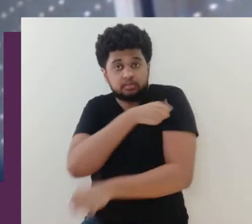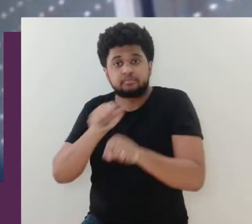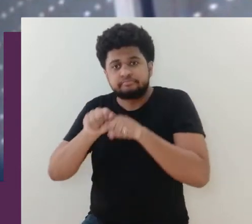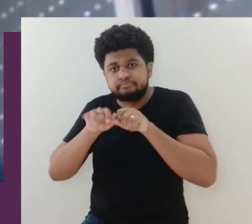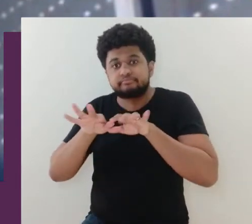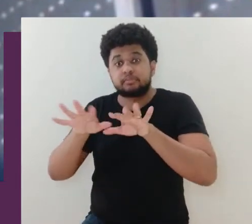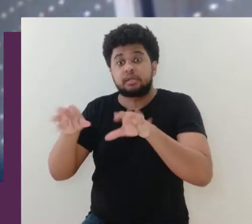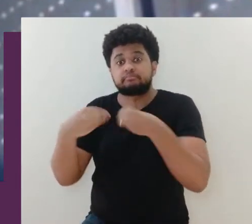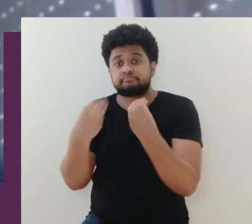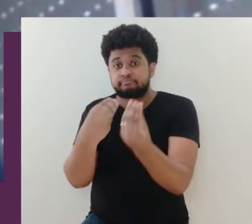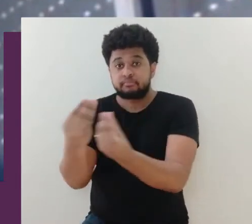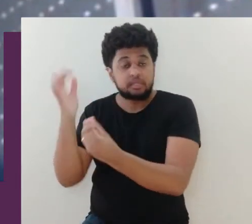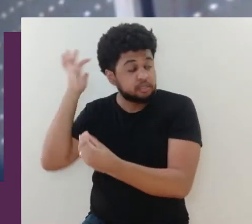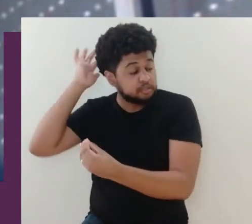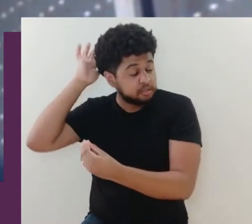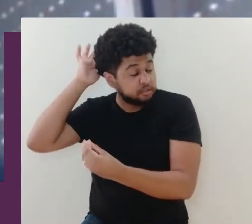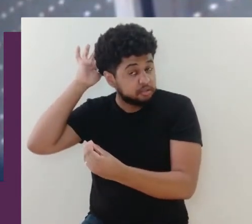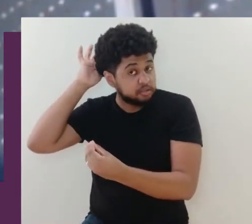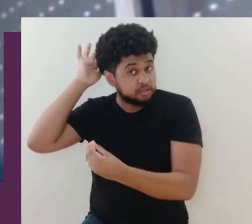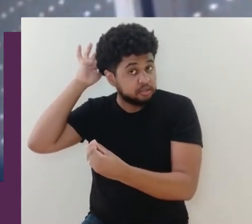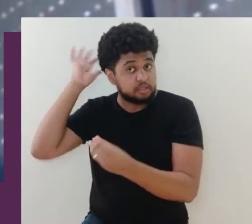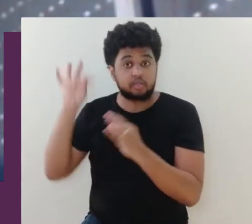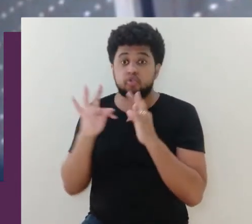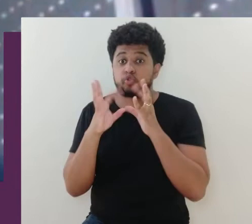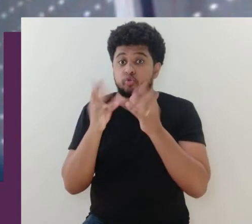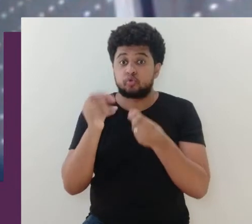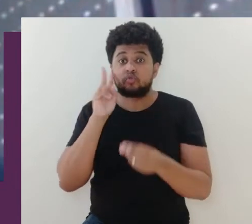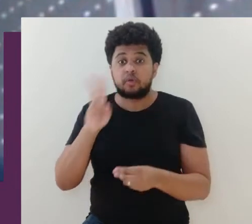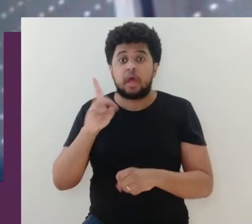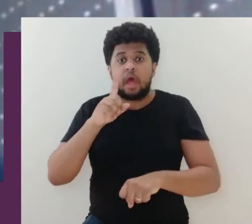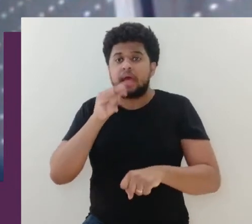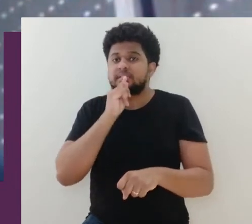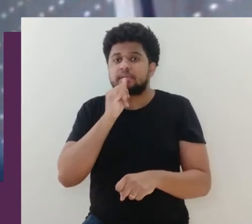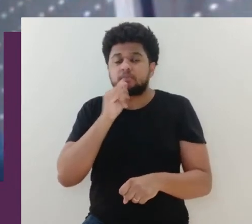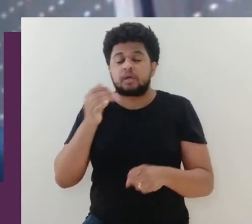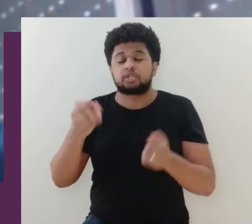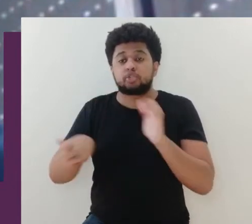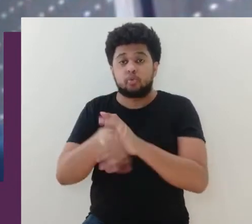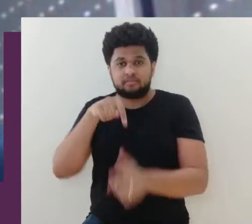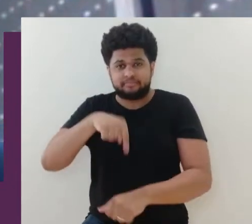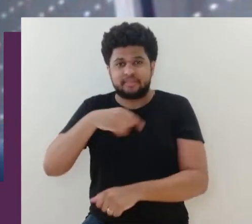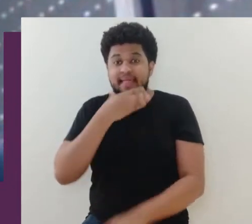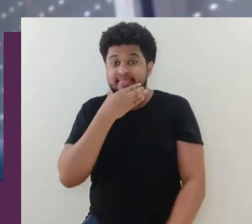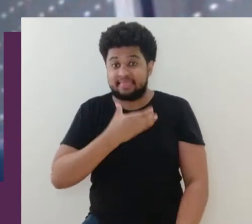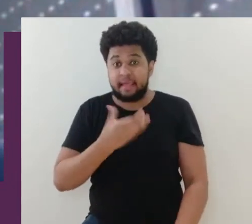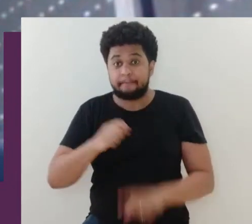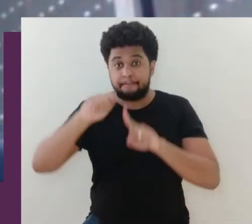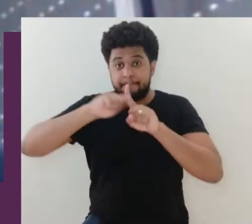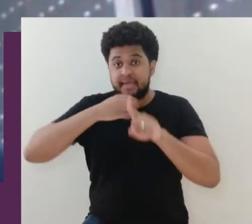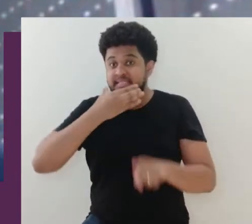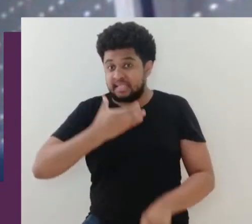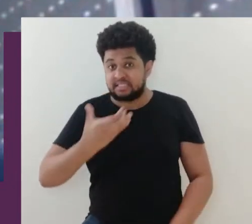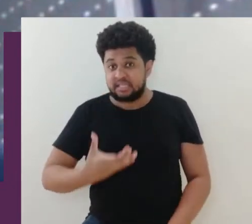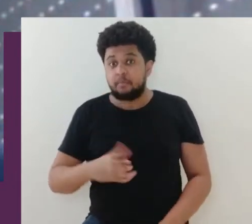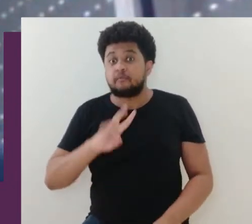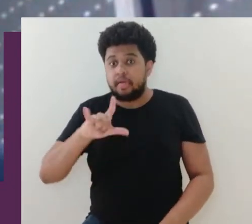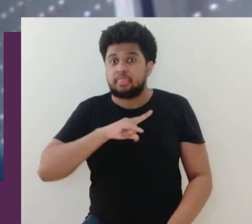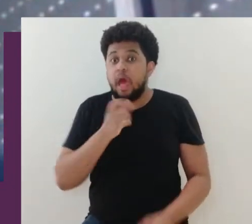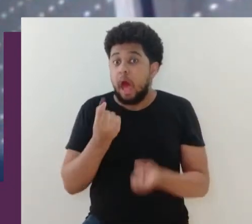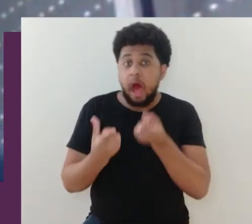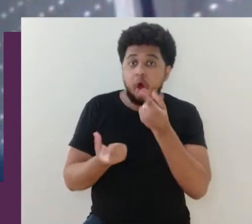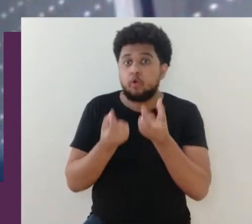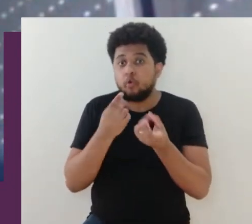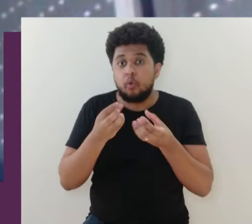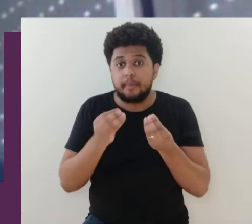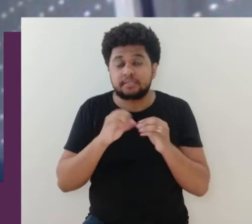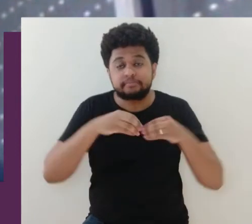distribuição, tudo isso, na hora de ver quantos por cento, vamos supor, chegou agora em dezembro, a gente vai ter algumas liberações